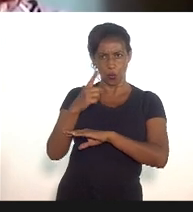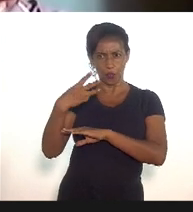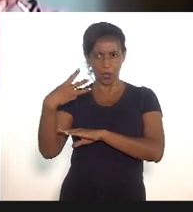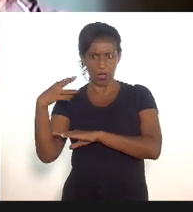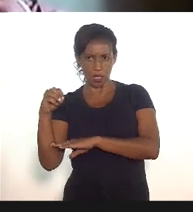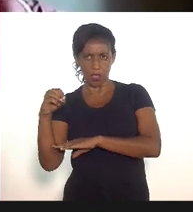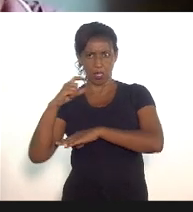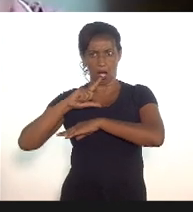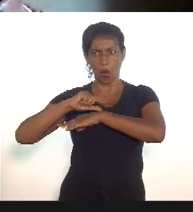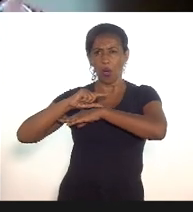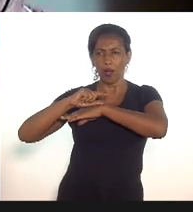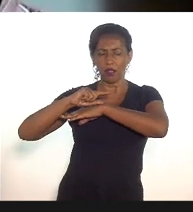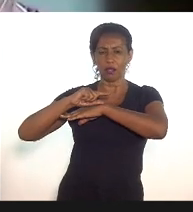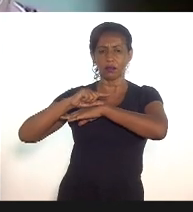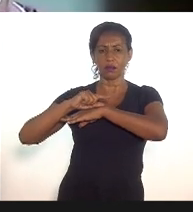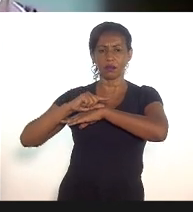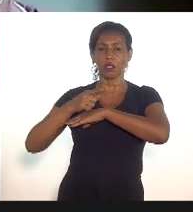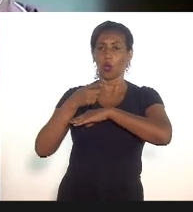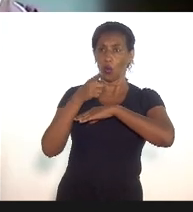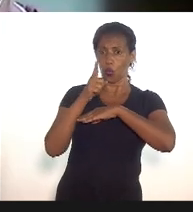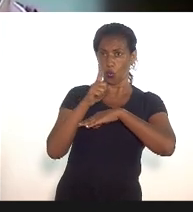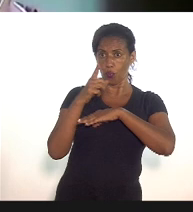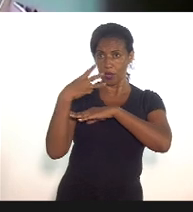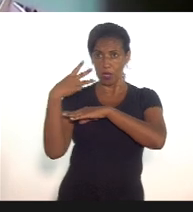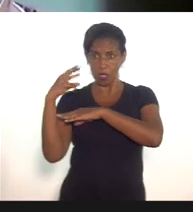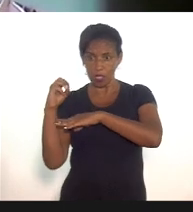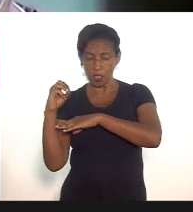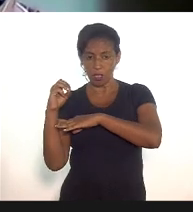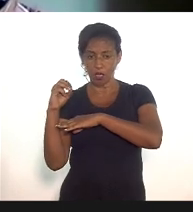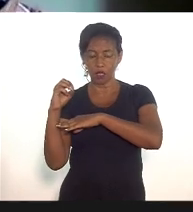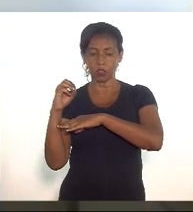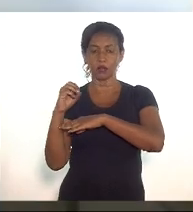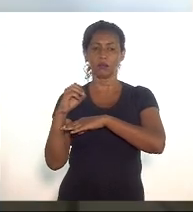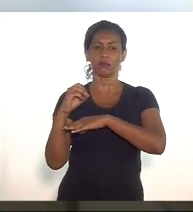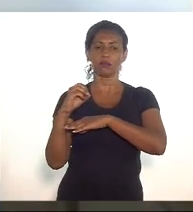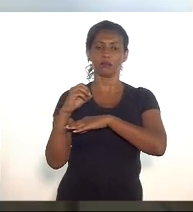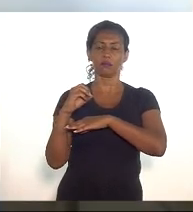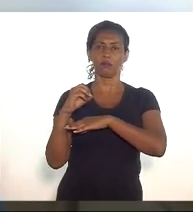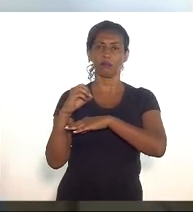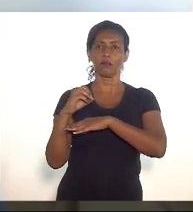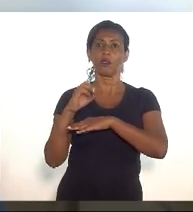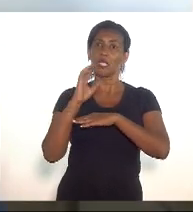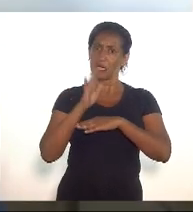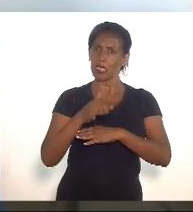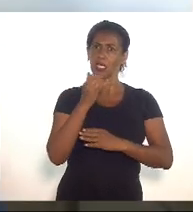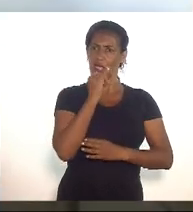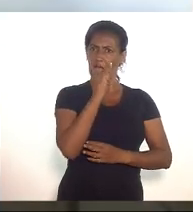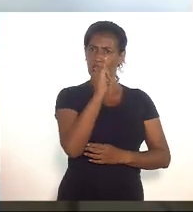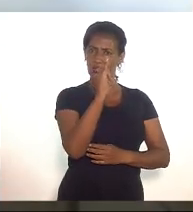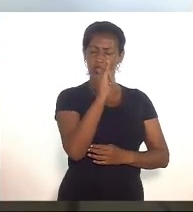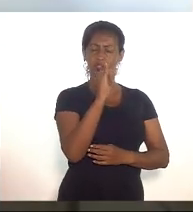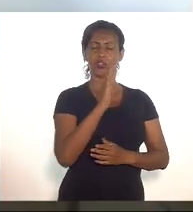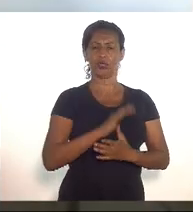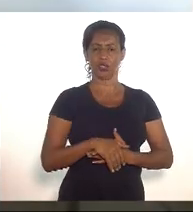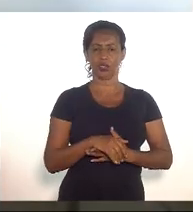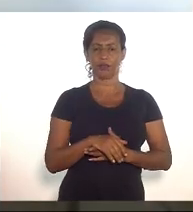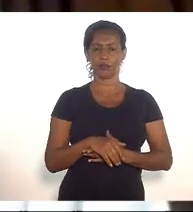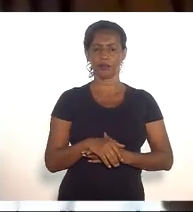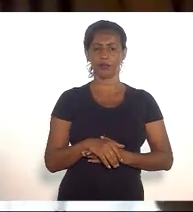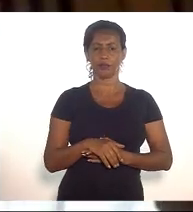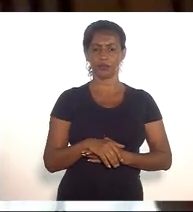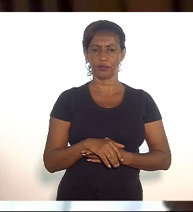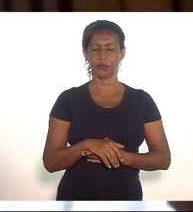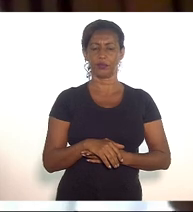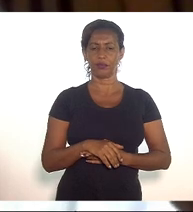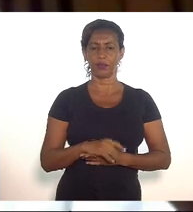só confirmando 1h30, os horários. 1h30 é exatamente da termoelétrica. E terça. Da termoelétrica.